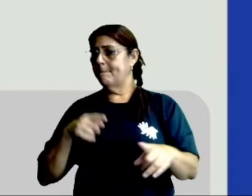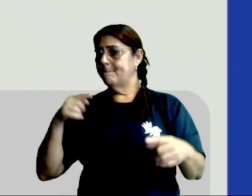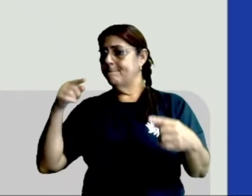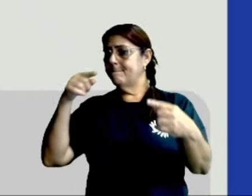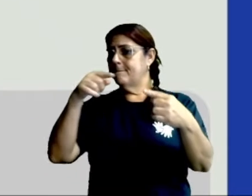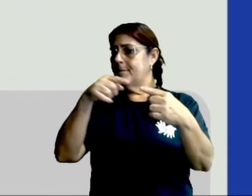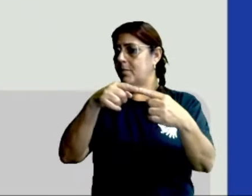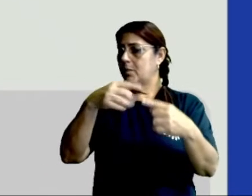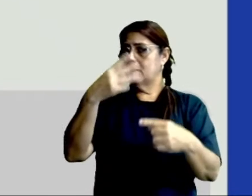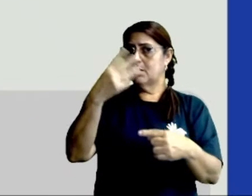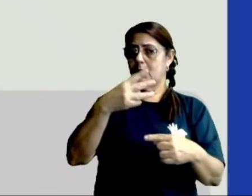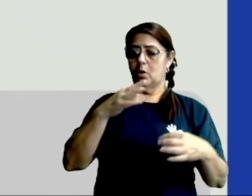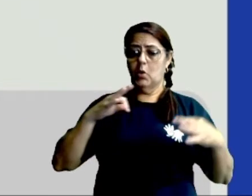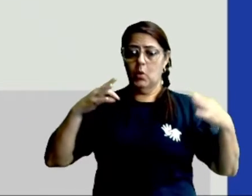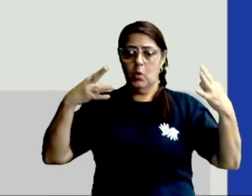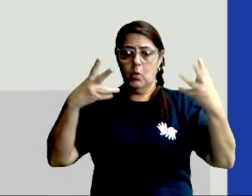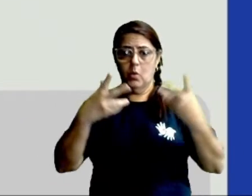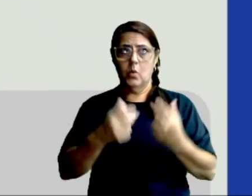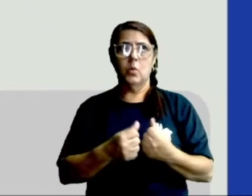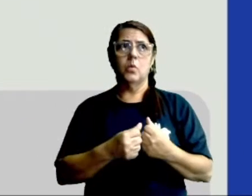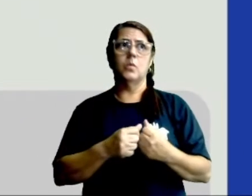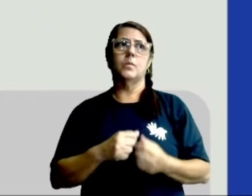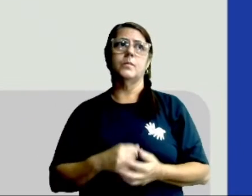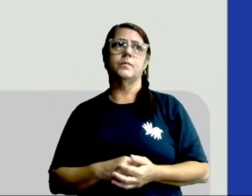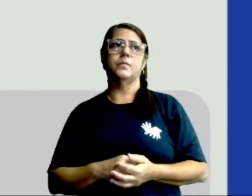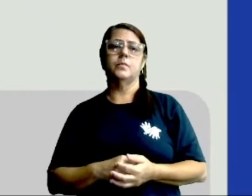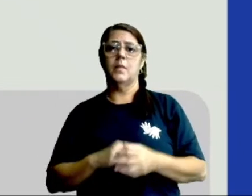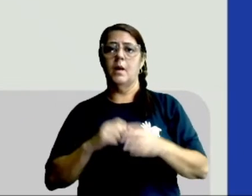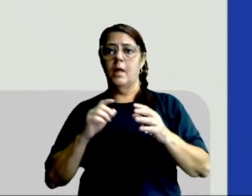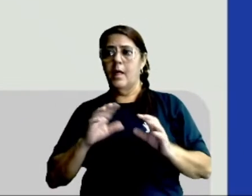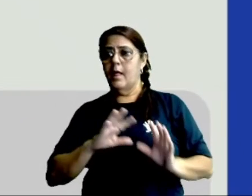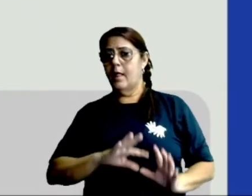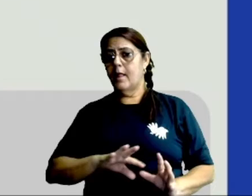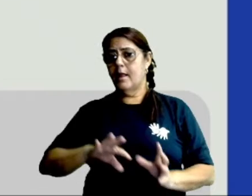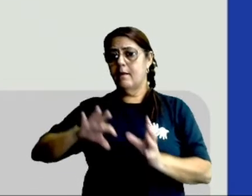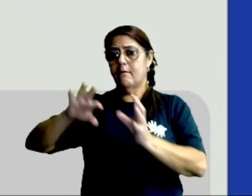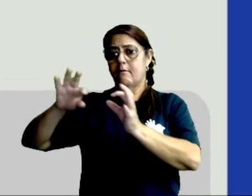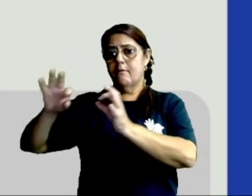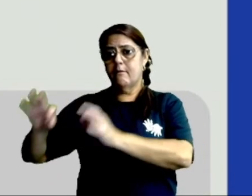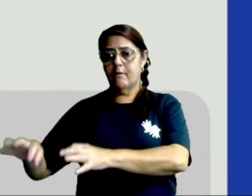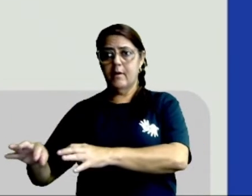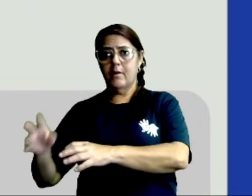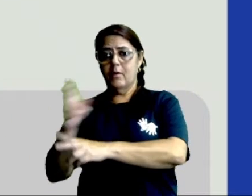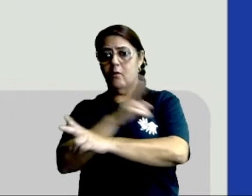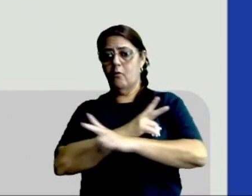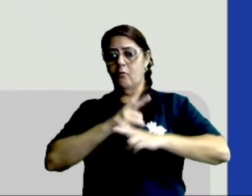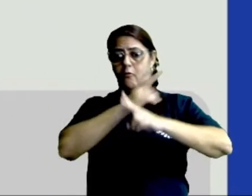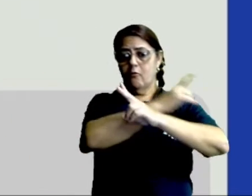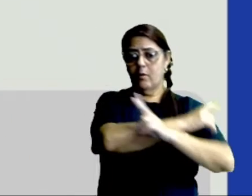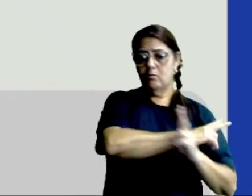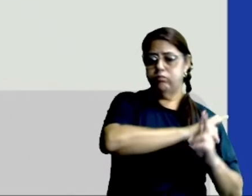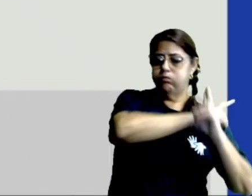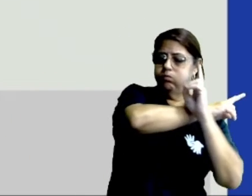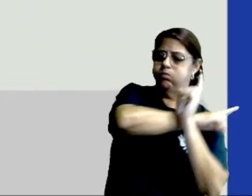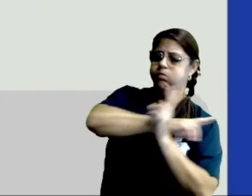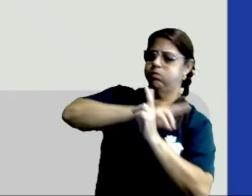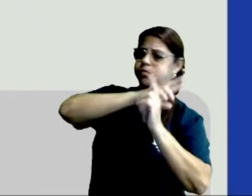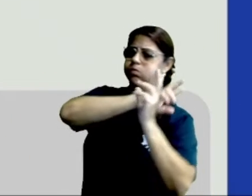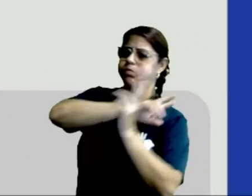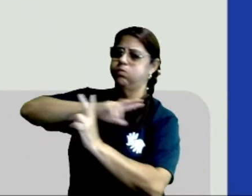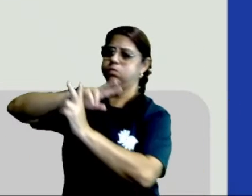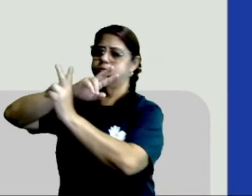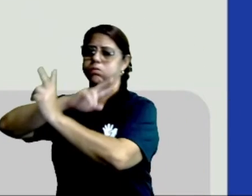que todo esse vapor de água ou umidade é transportado pelos ventos em direção à Cordilheira dos Andes,